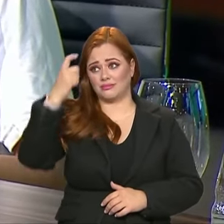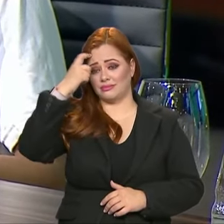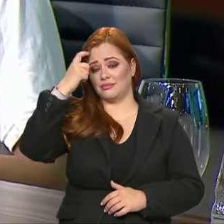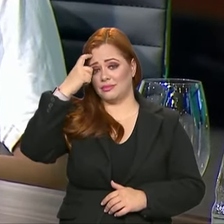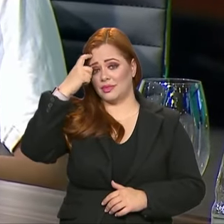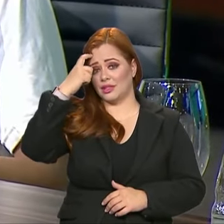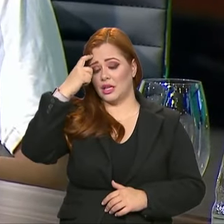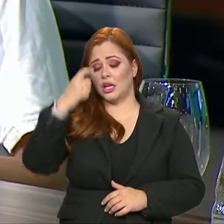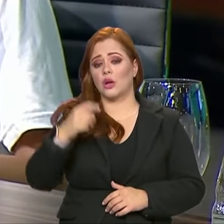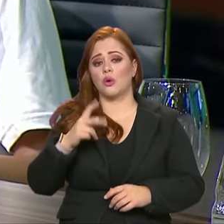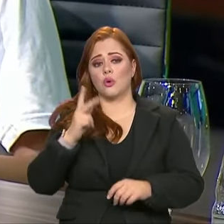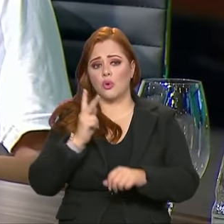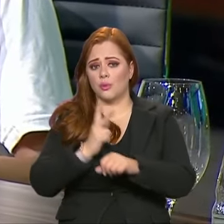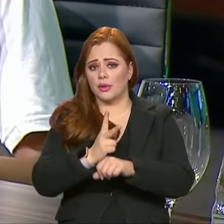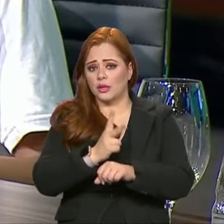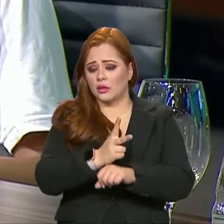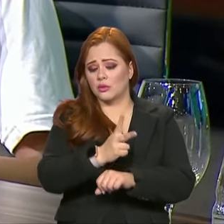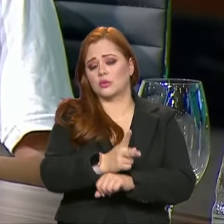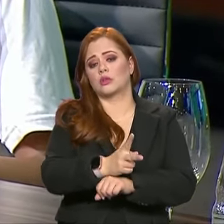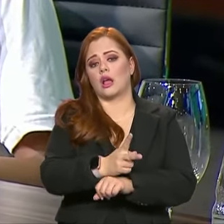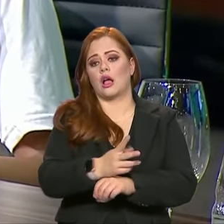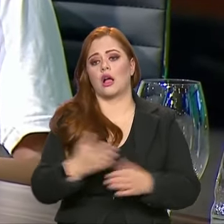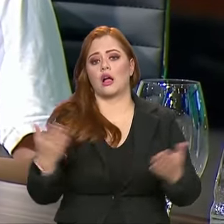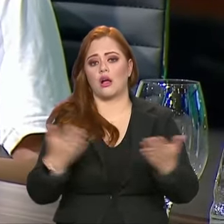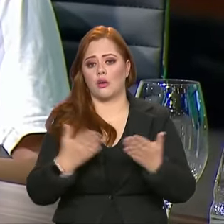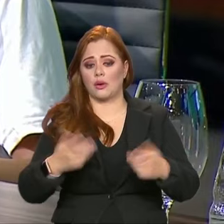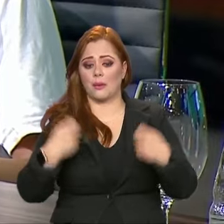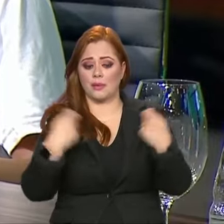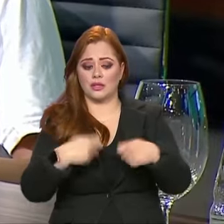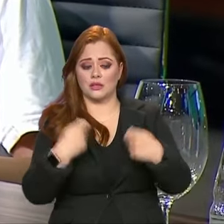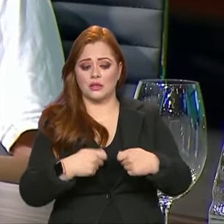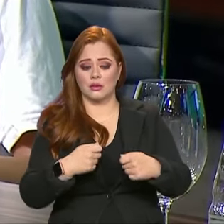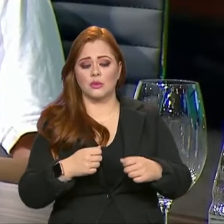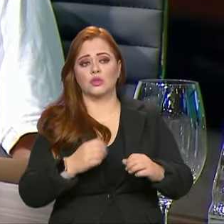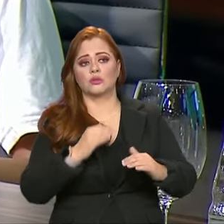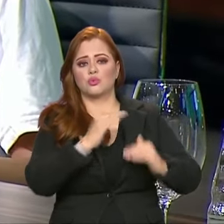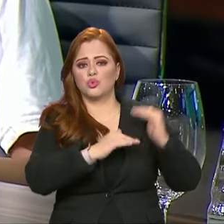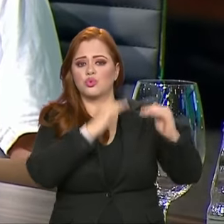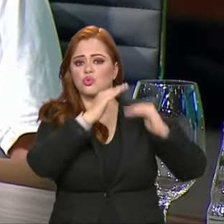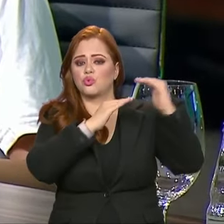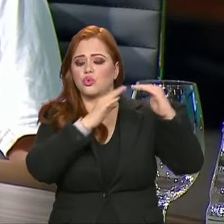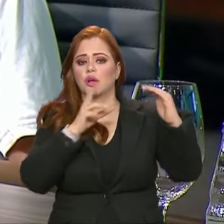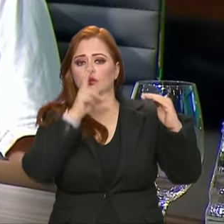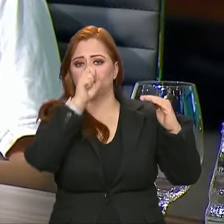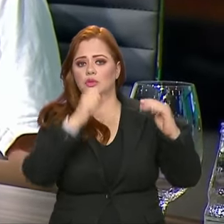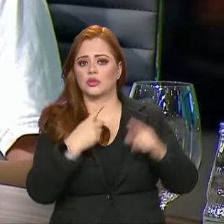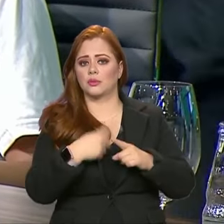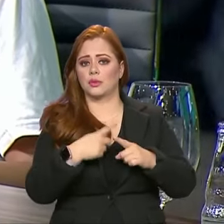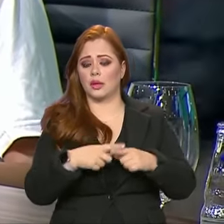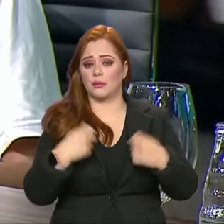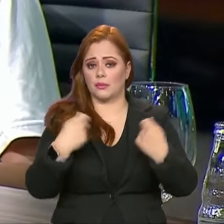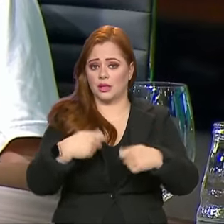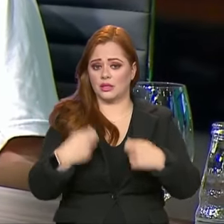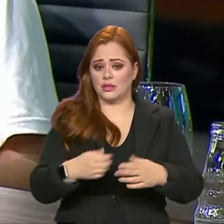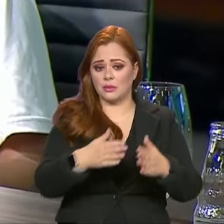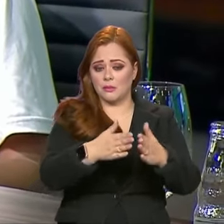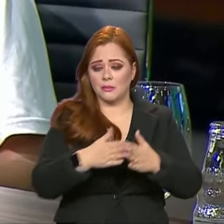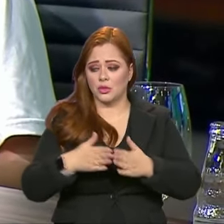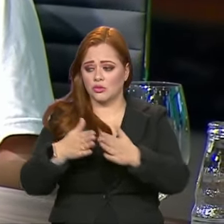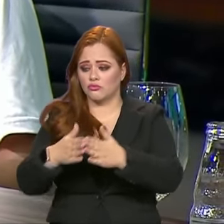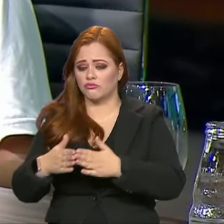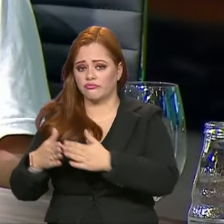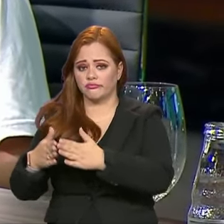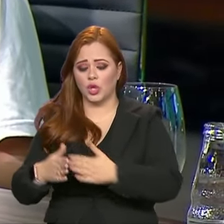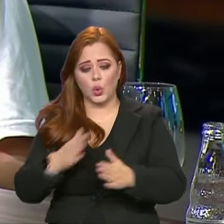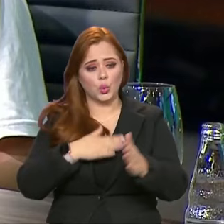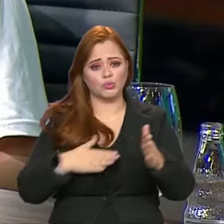nós precisamos construir a força. E, tendo dito isso, eu gostaria de pedir a todos os países e movimentos sociais que